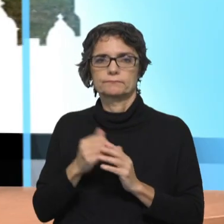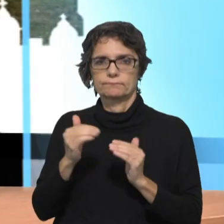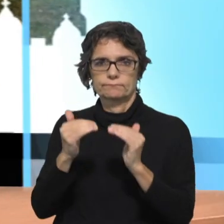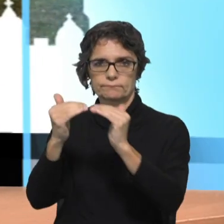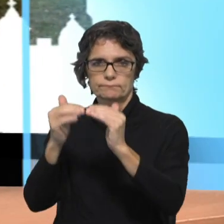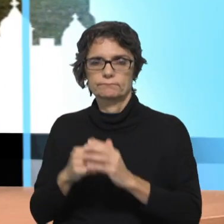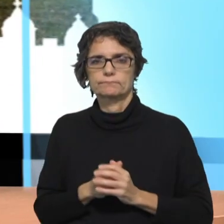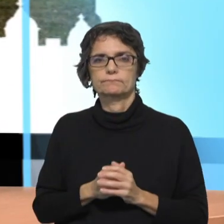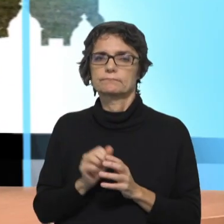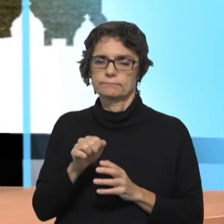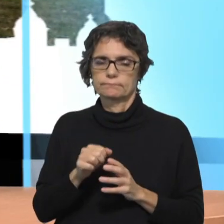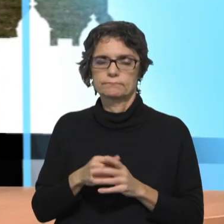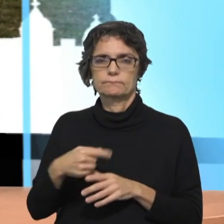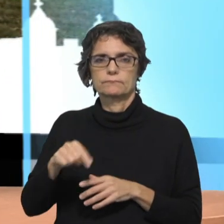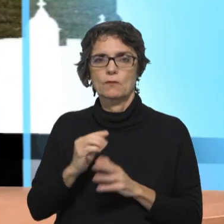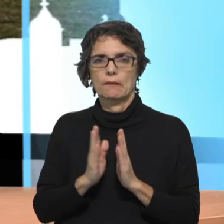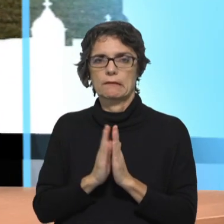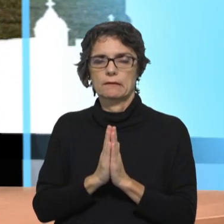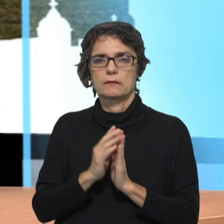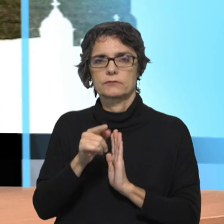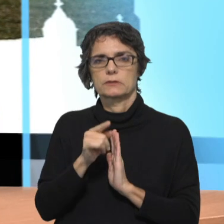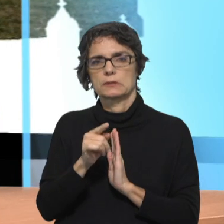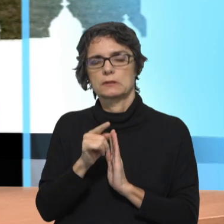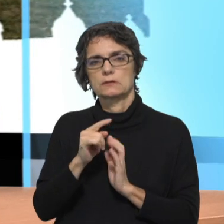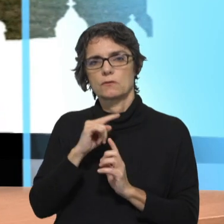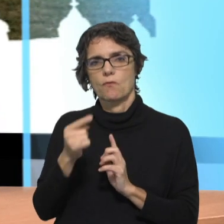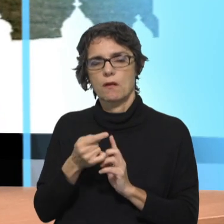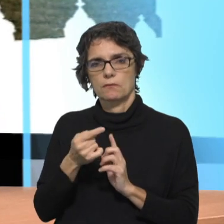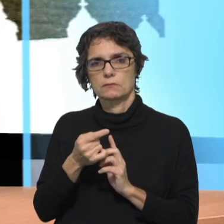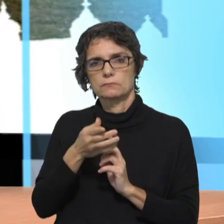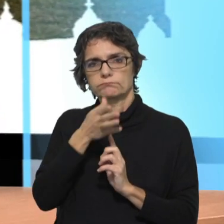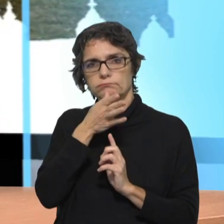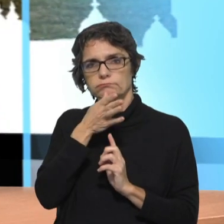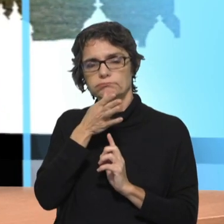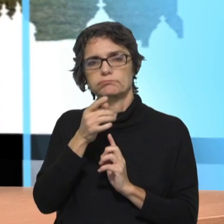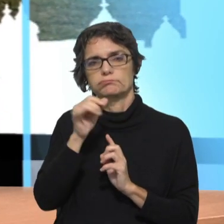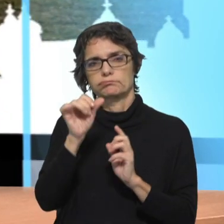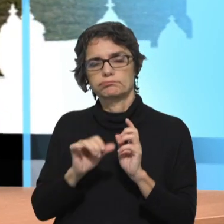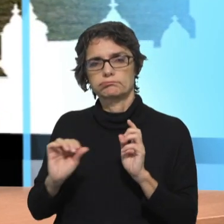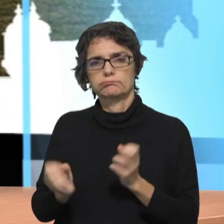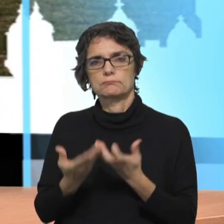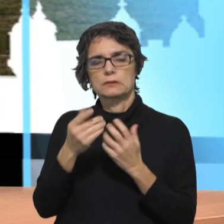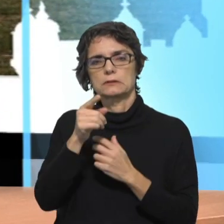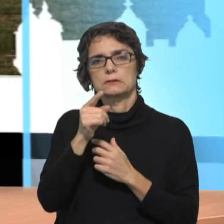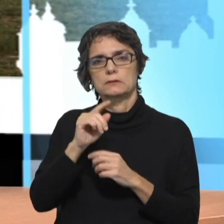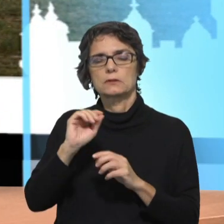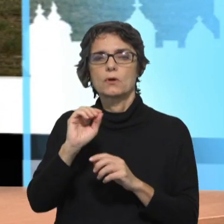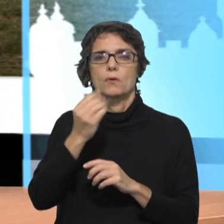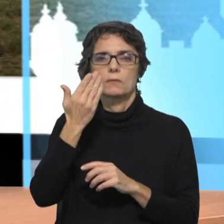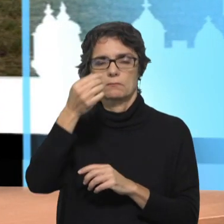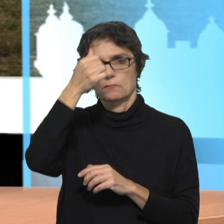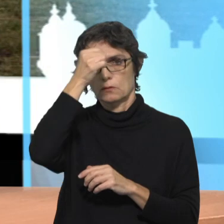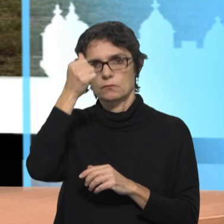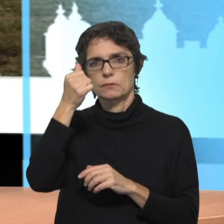nós começamos o ano litúrgico com o primeiro domingo do Advento, e que vai posteriormente